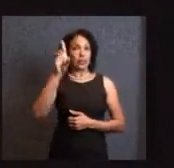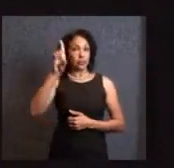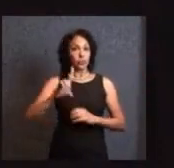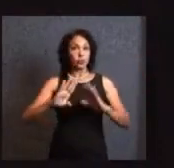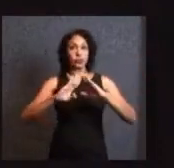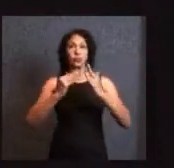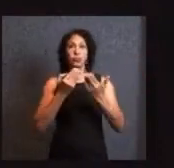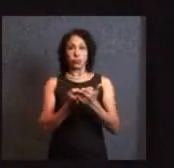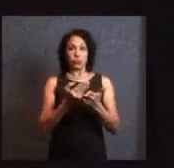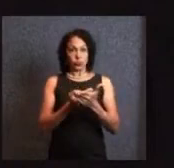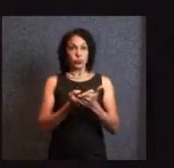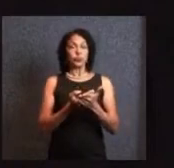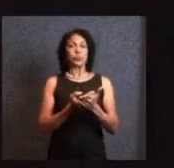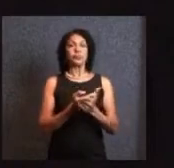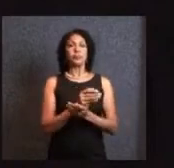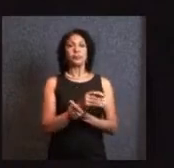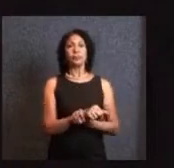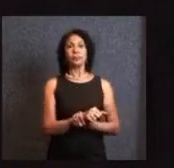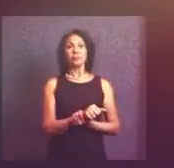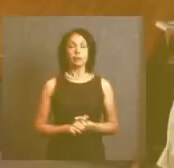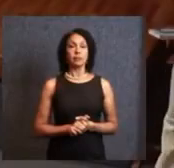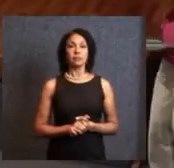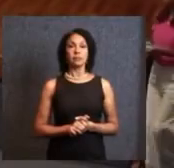Municipal Agrário de Oliveira Melo.